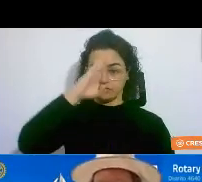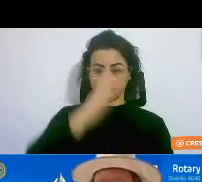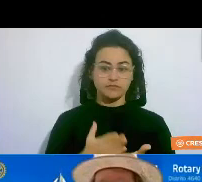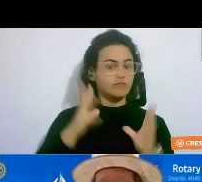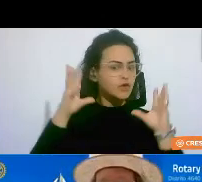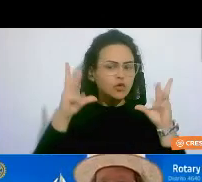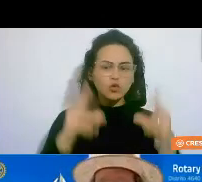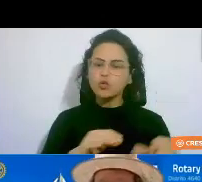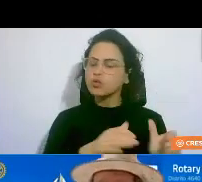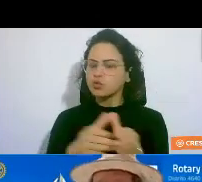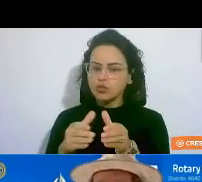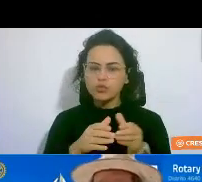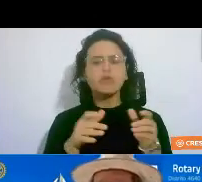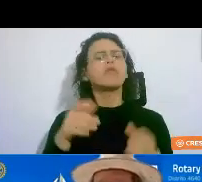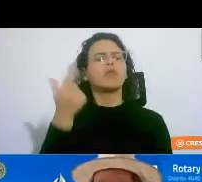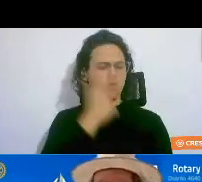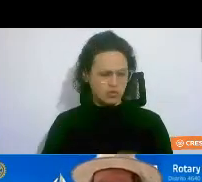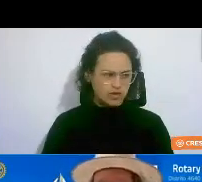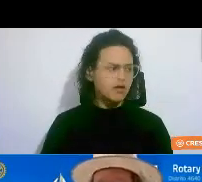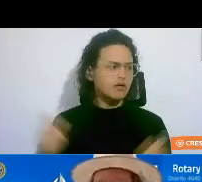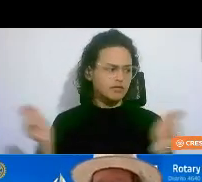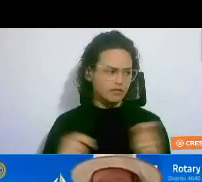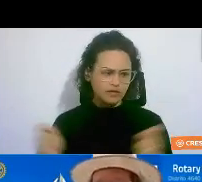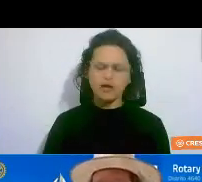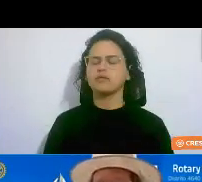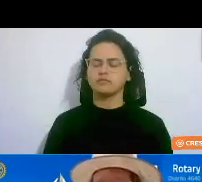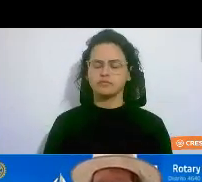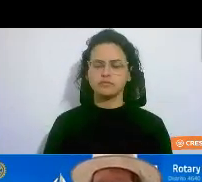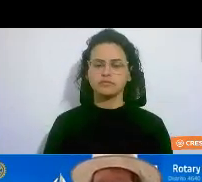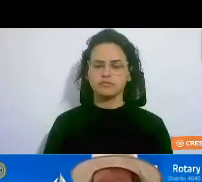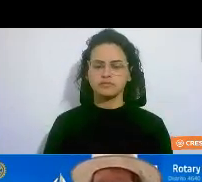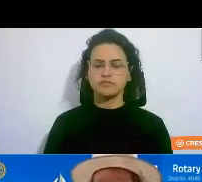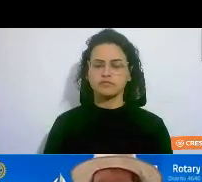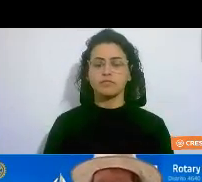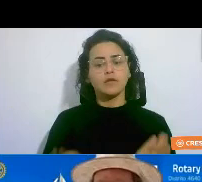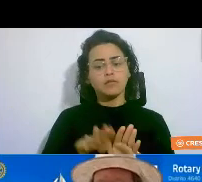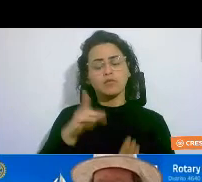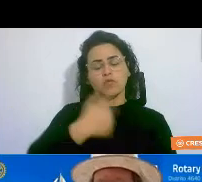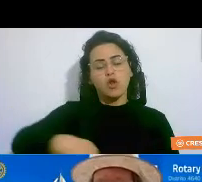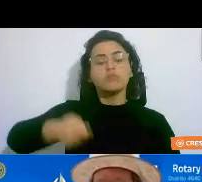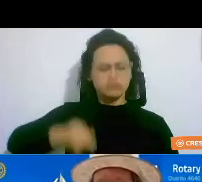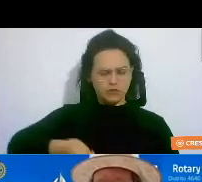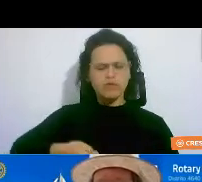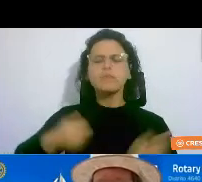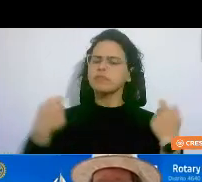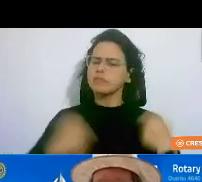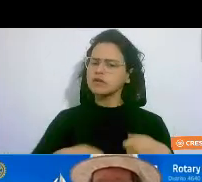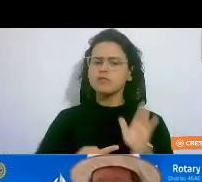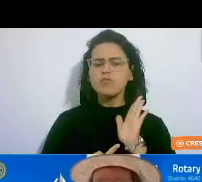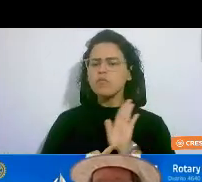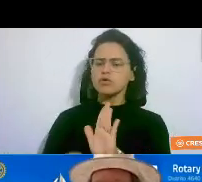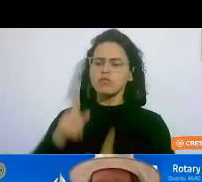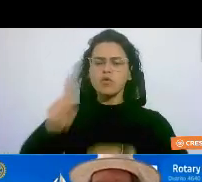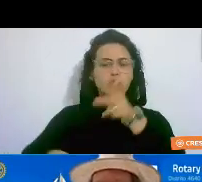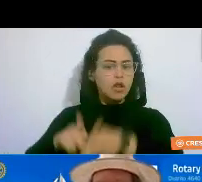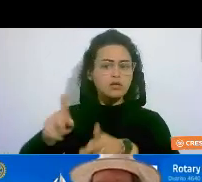capacidade de fazer isso, podem fazer isso, tá? E é um dever, enquanto rotariano, demonstrar até para a população em geral que